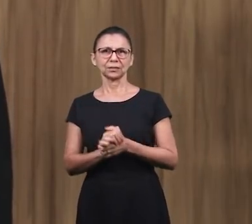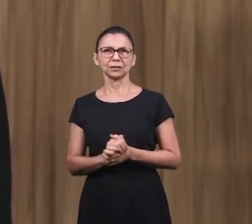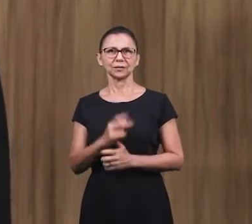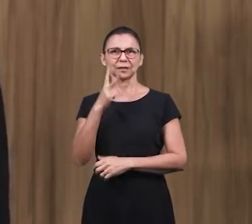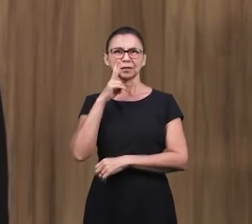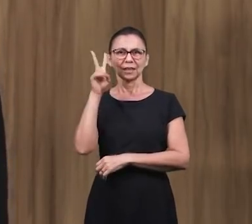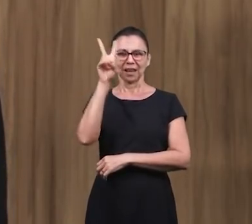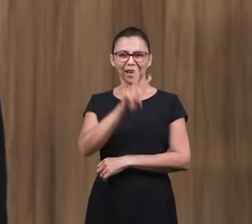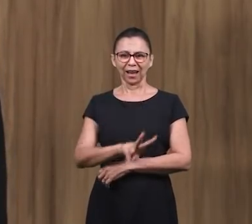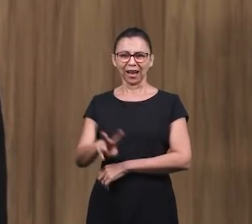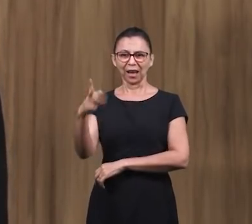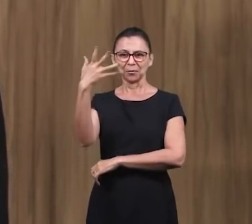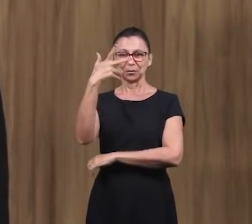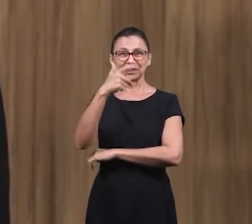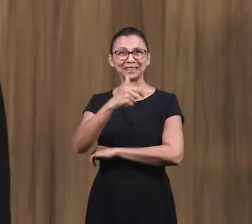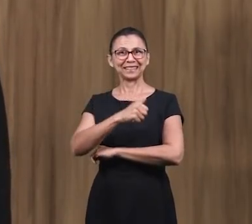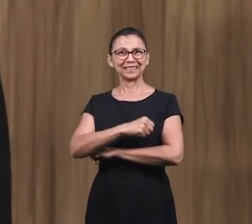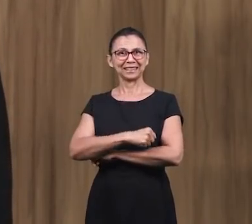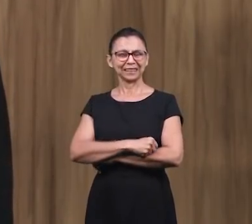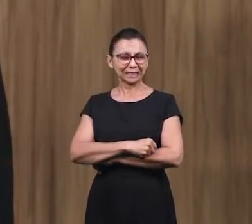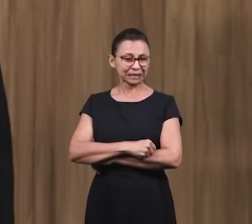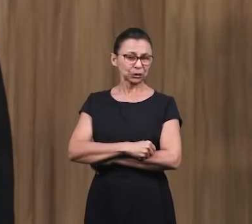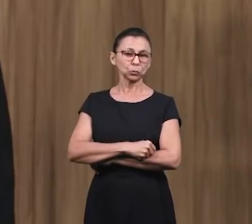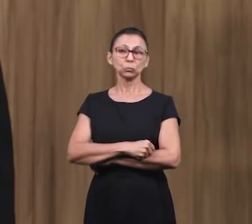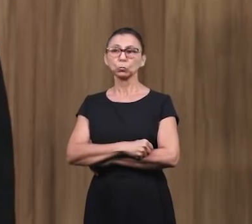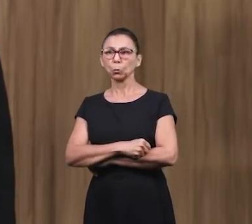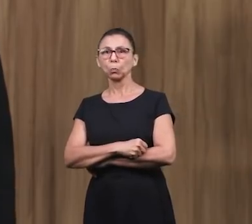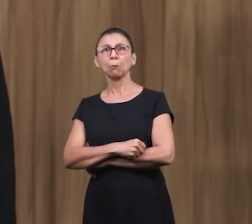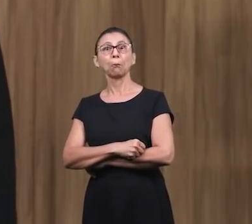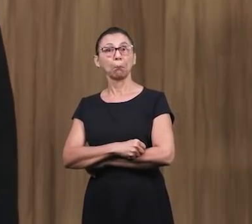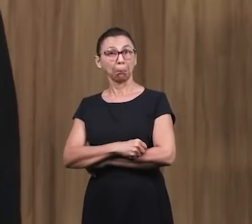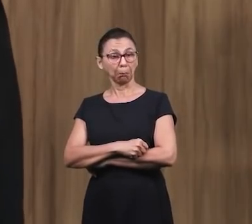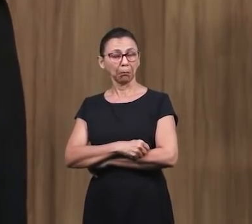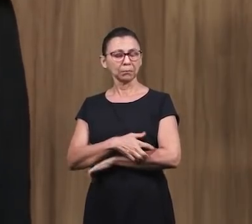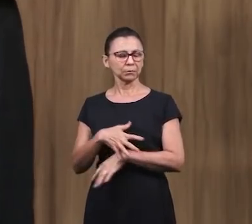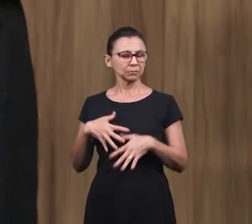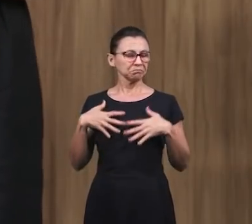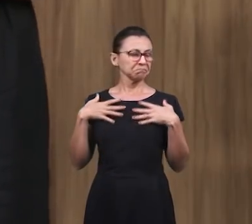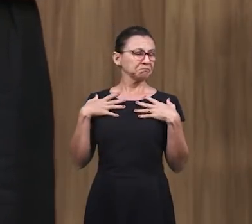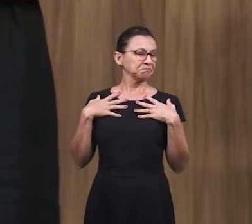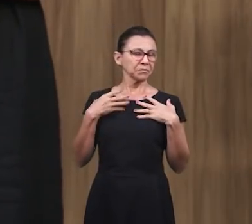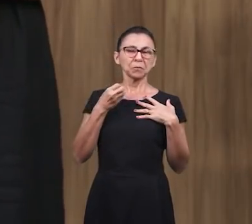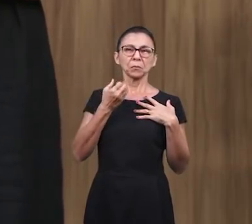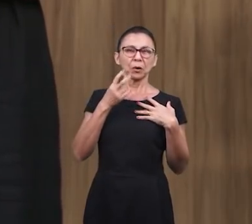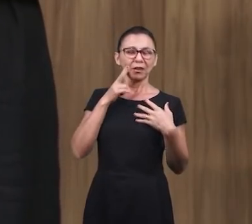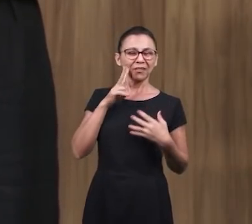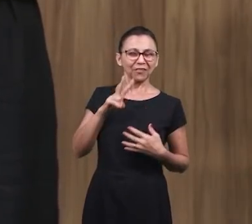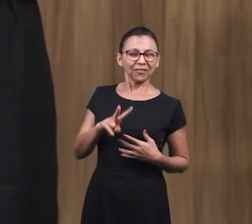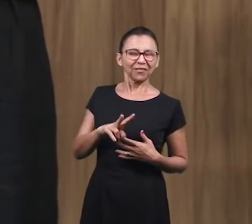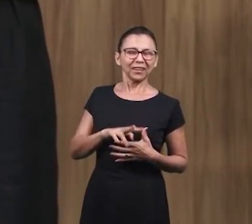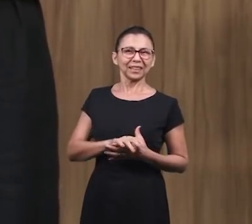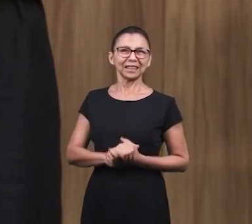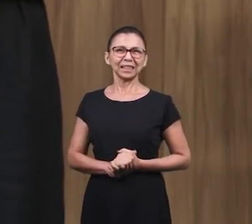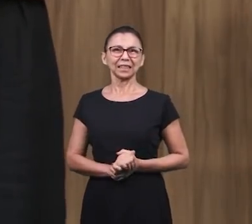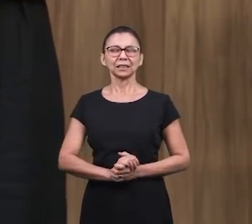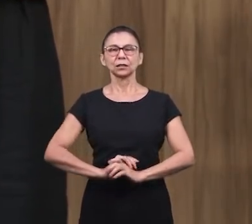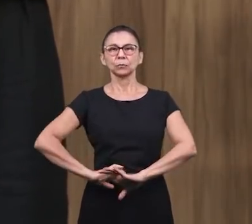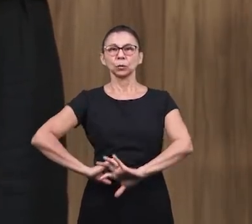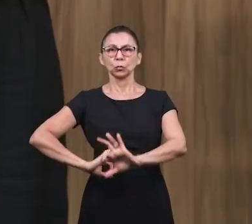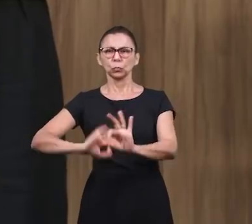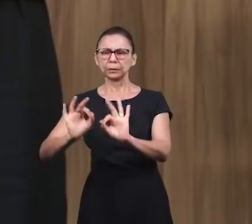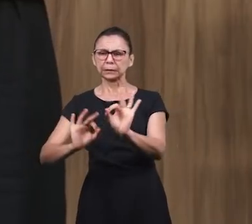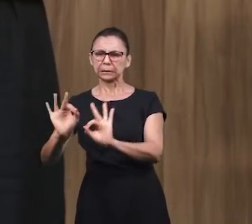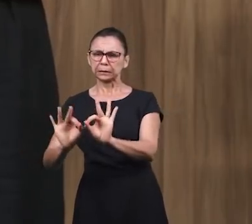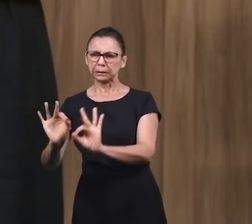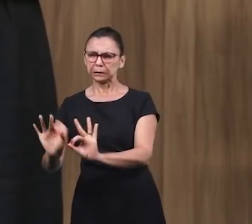visual, deixando o ambiente mais bonito e agradável aos olhos. E quando organizamos